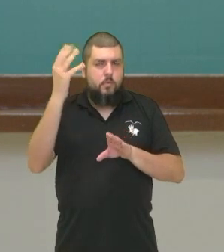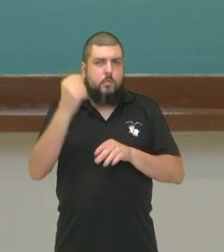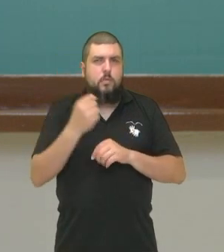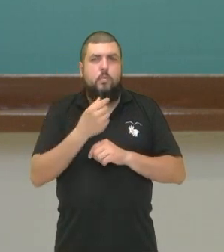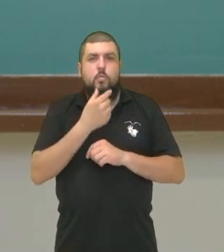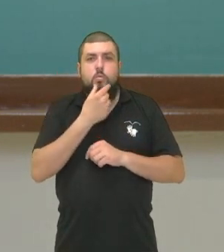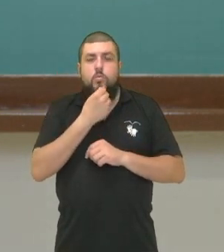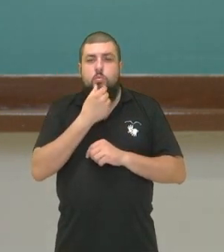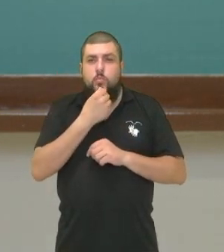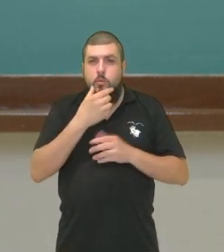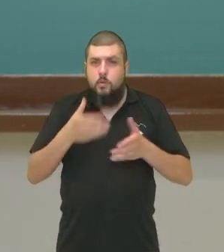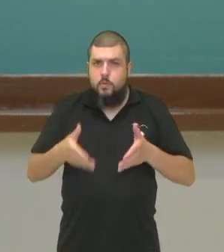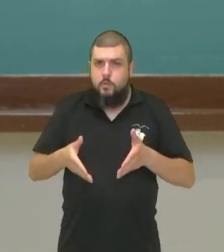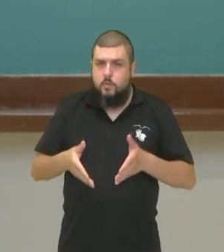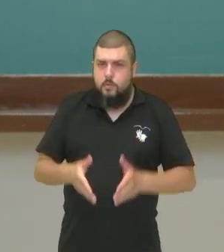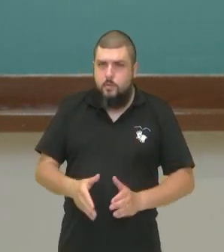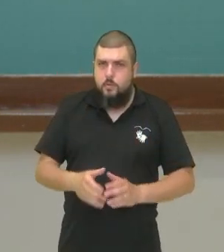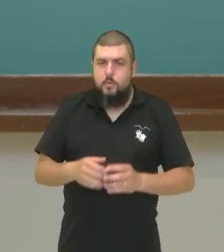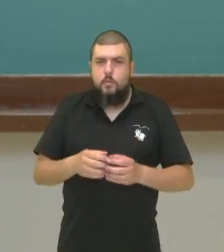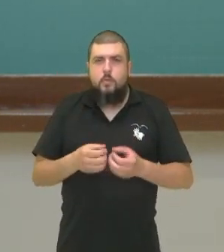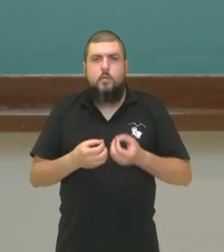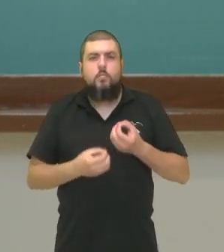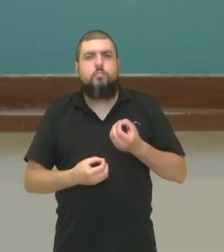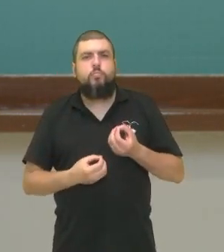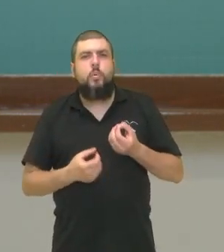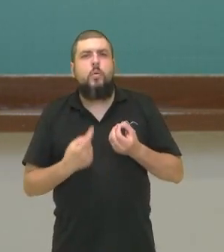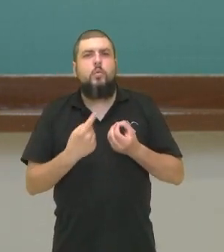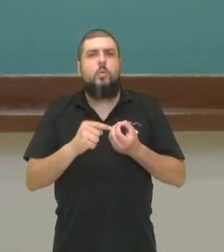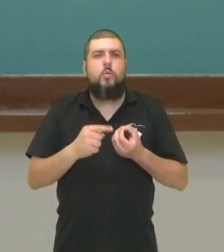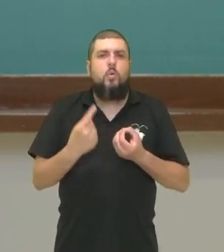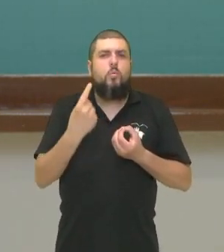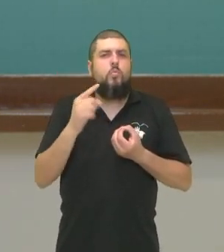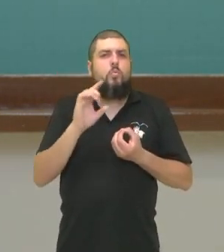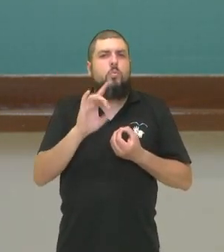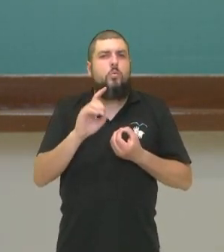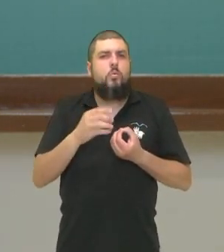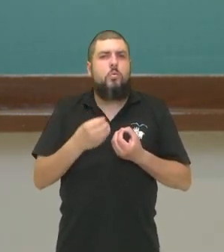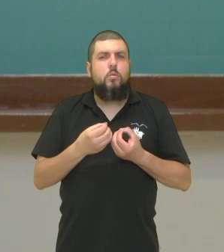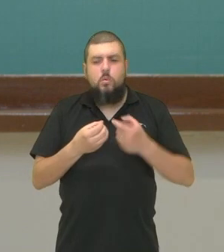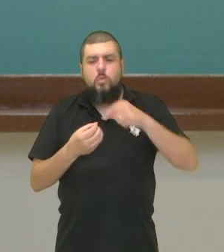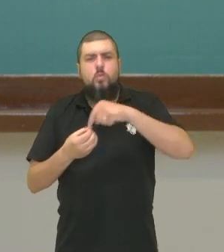nascer e ele tenha só um testículo. O que aconteceu com o outro?